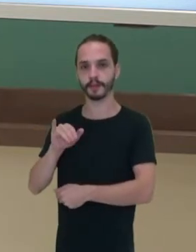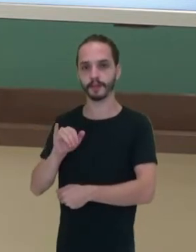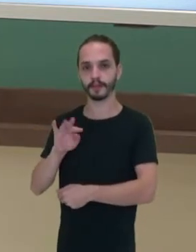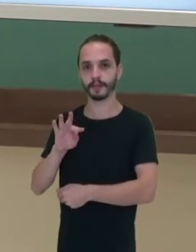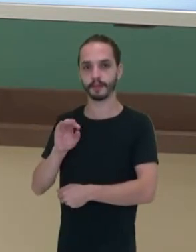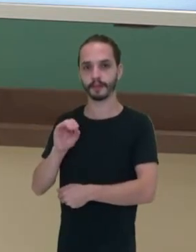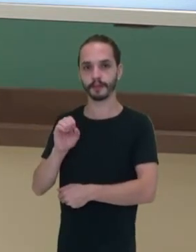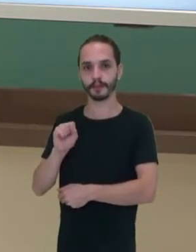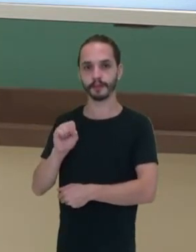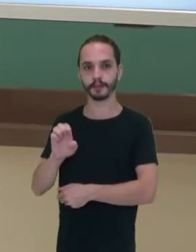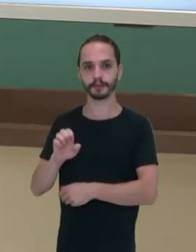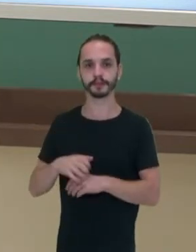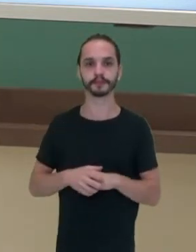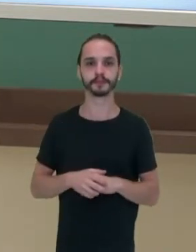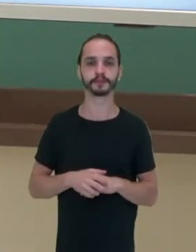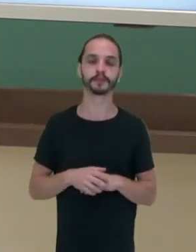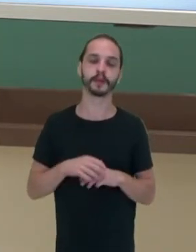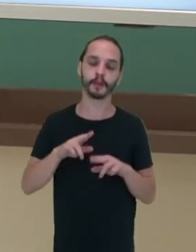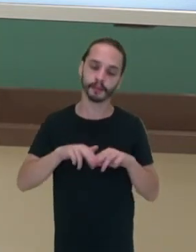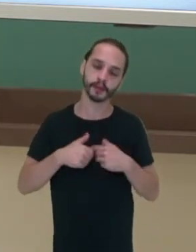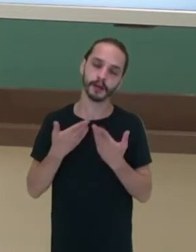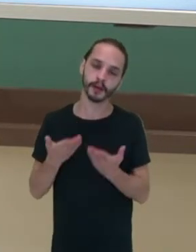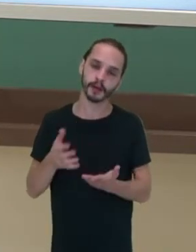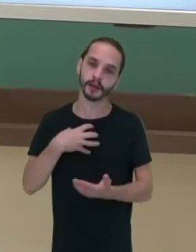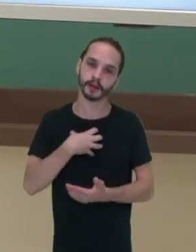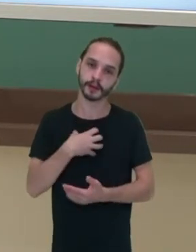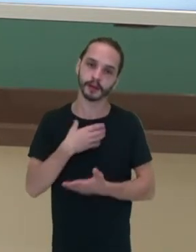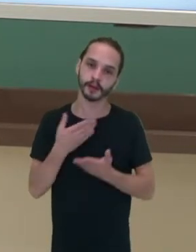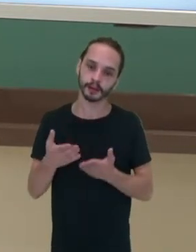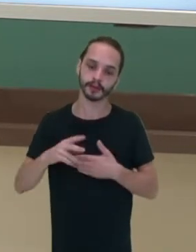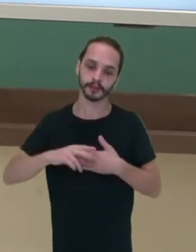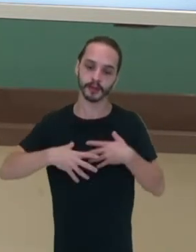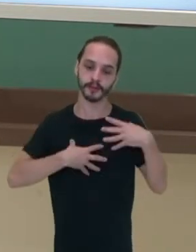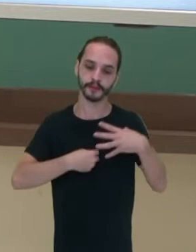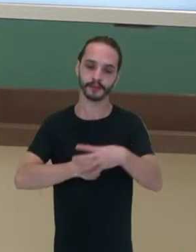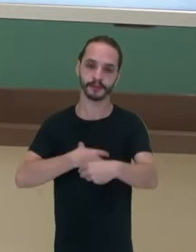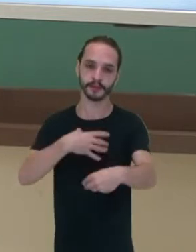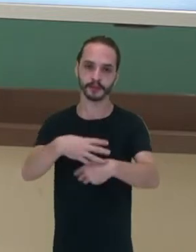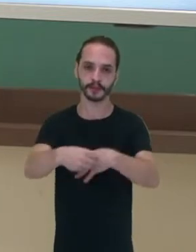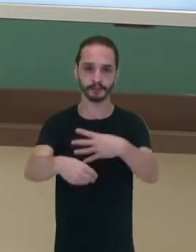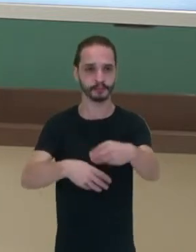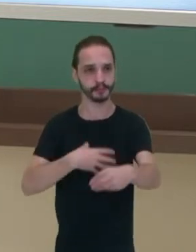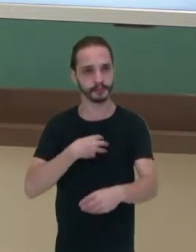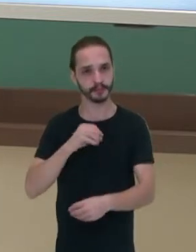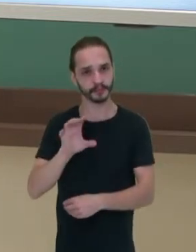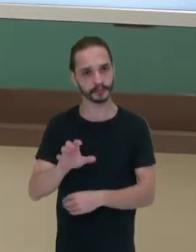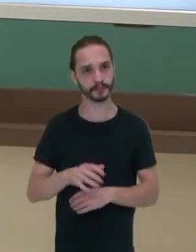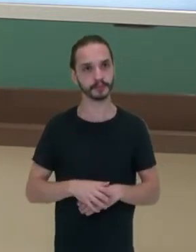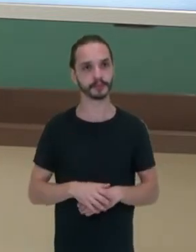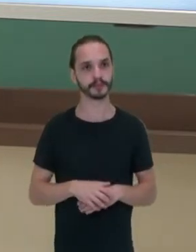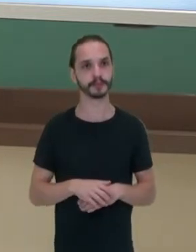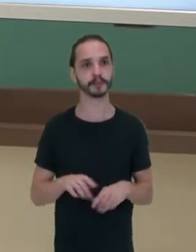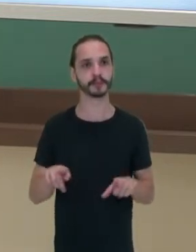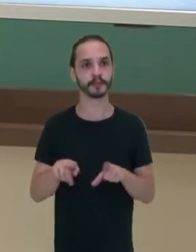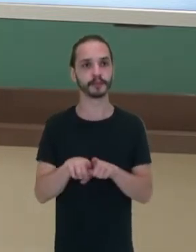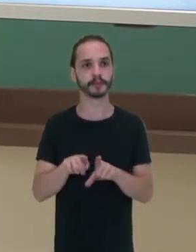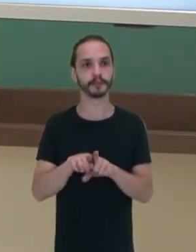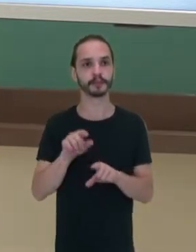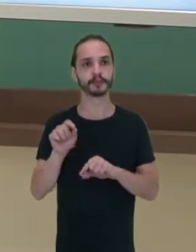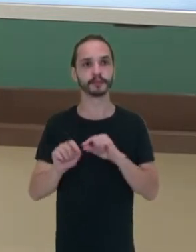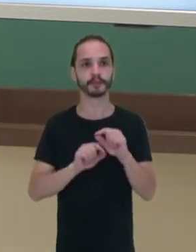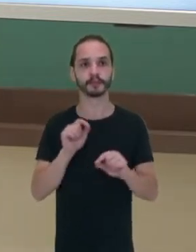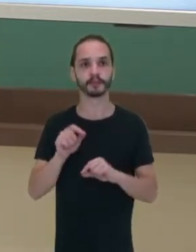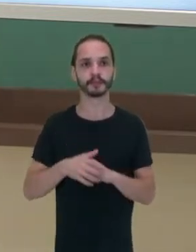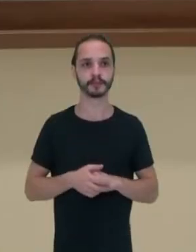celular. Então assim então ocorre a reprodução dos protozoários. Também ocorre por conjugação.